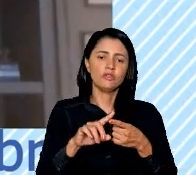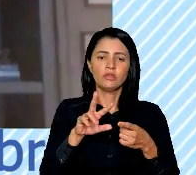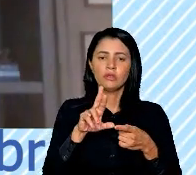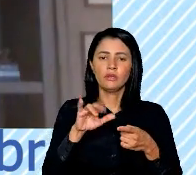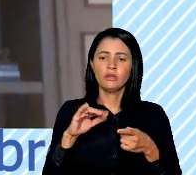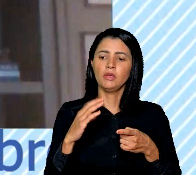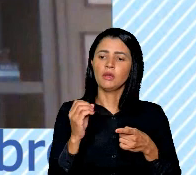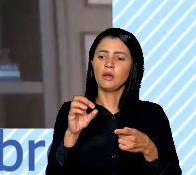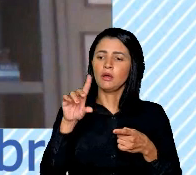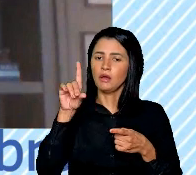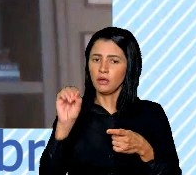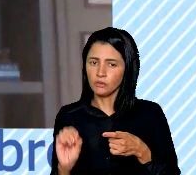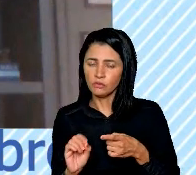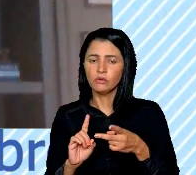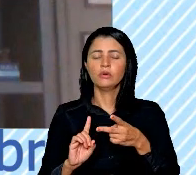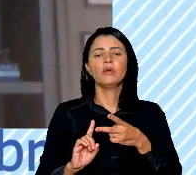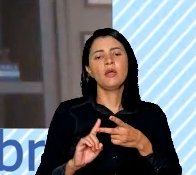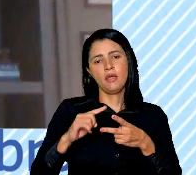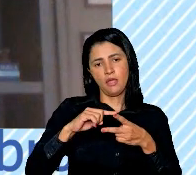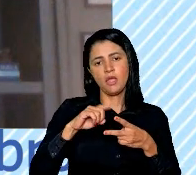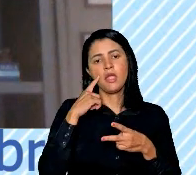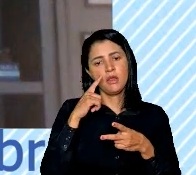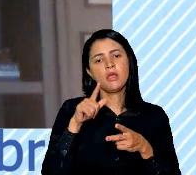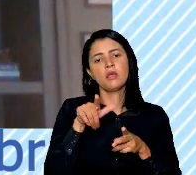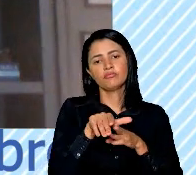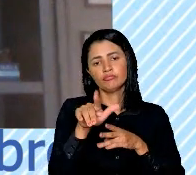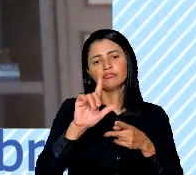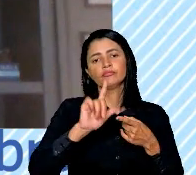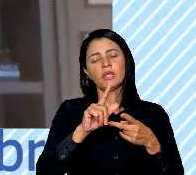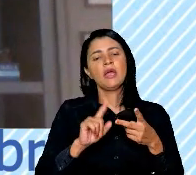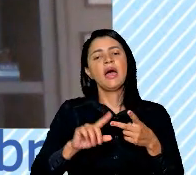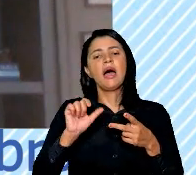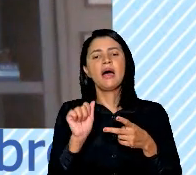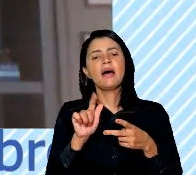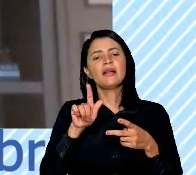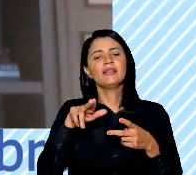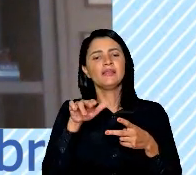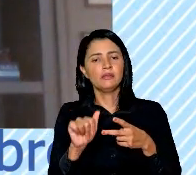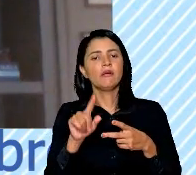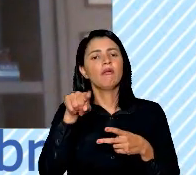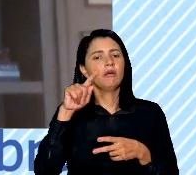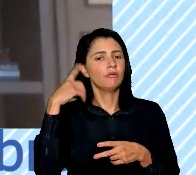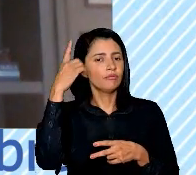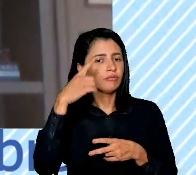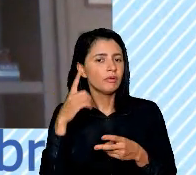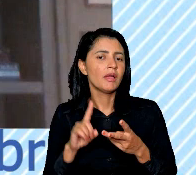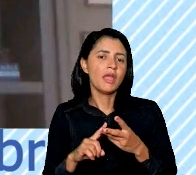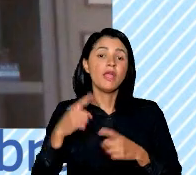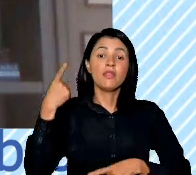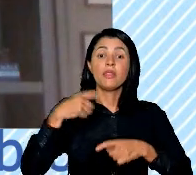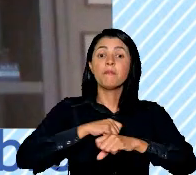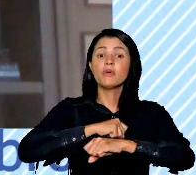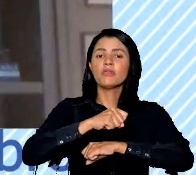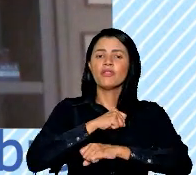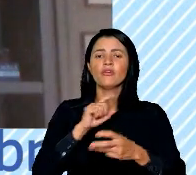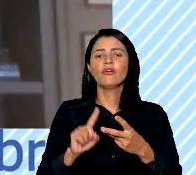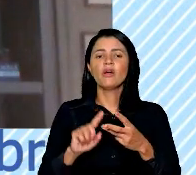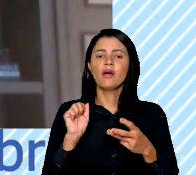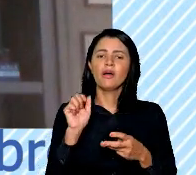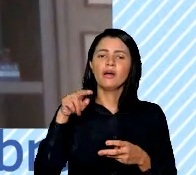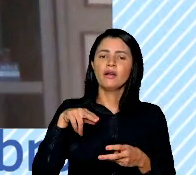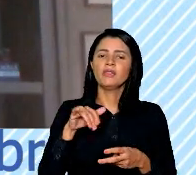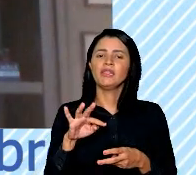Ricardo Oriá, que é consultor legislativo, e a Nina Nóbrega, que é advogada. E como debatedora, a Anita